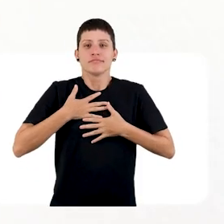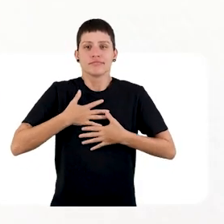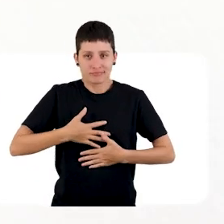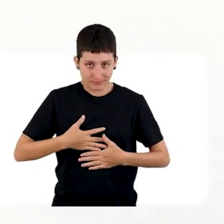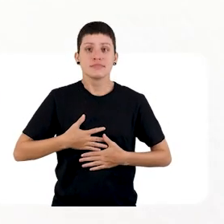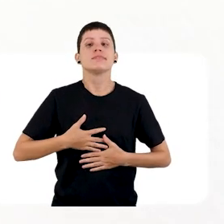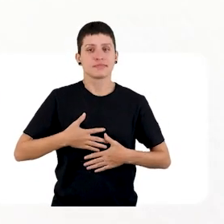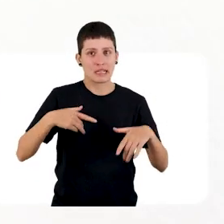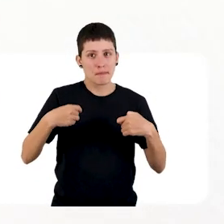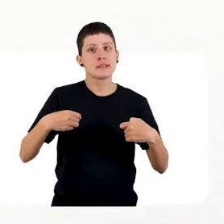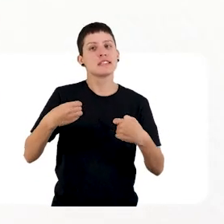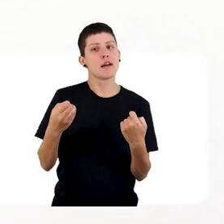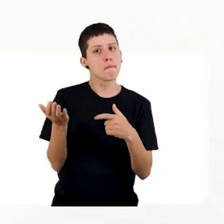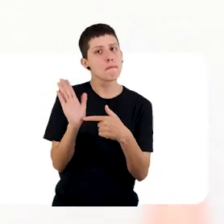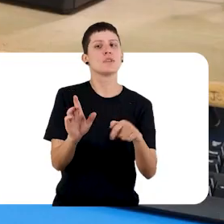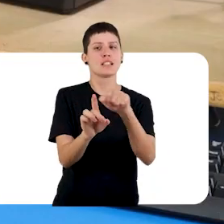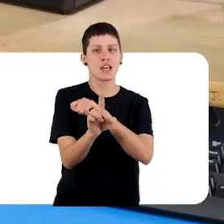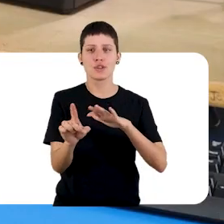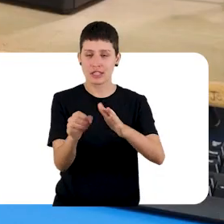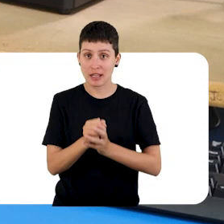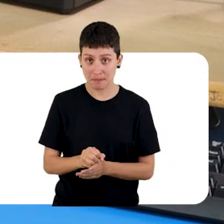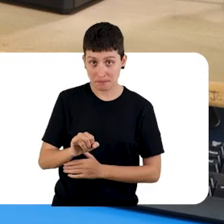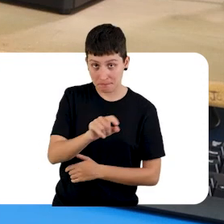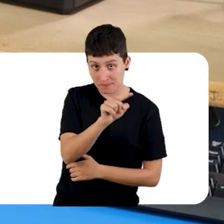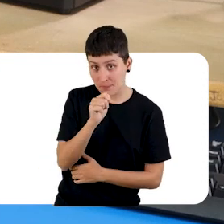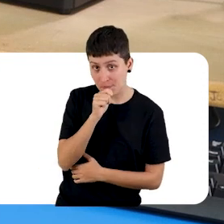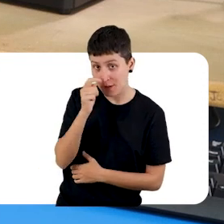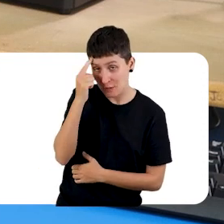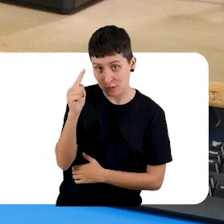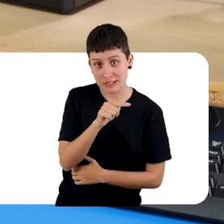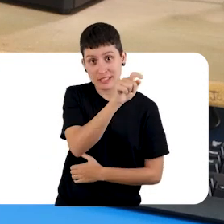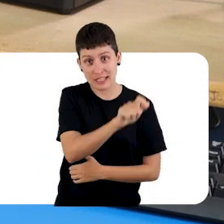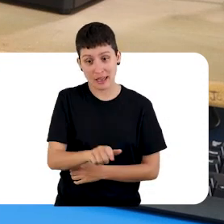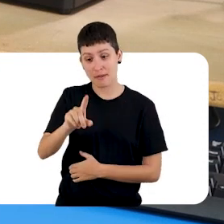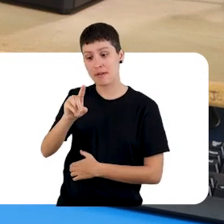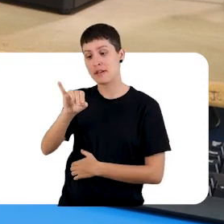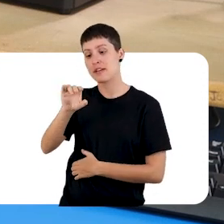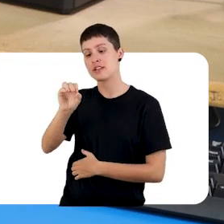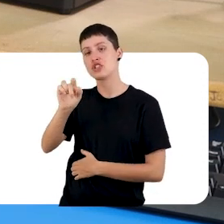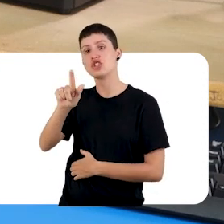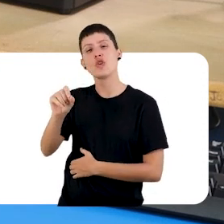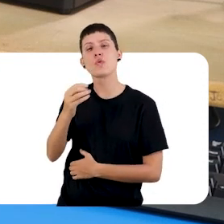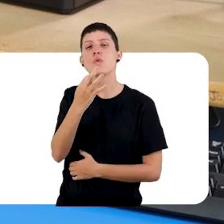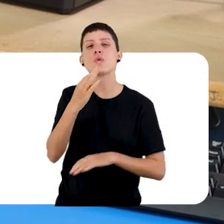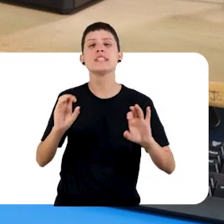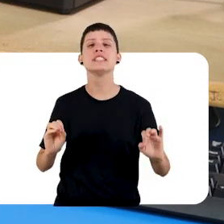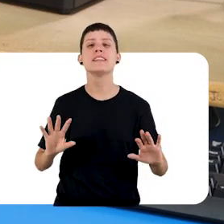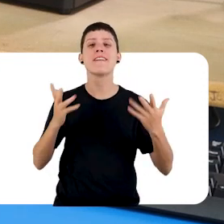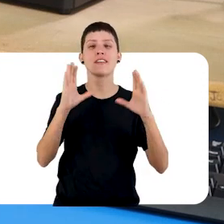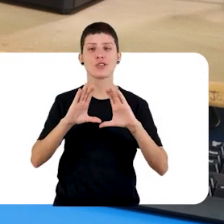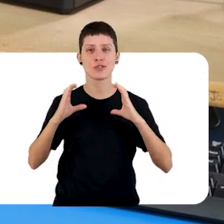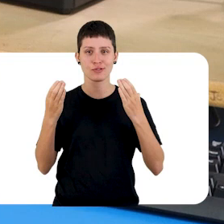precisamos contar para a sociedade. Para quem não sabe, o Diogo eu conheci na Brasil Conference, um evento